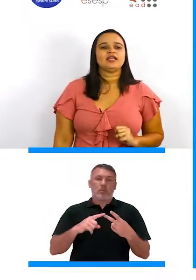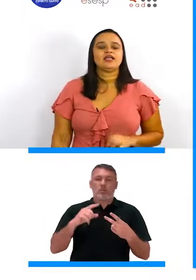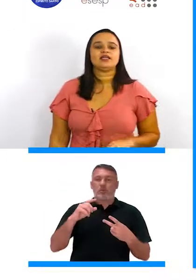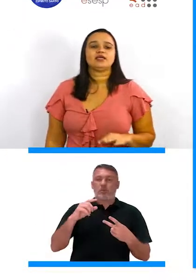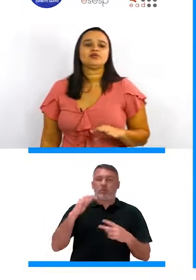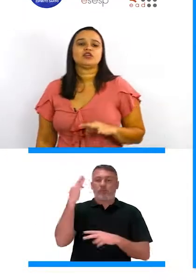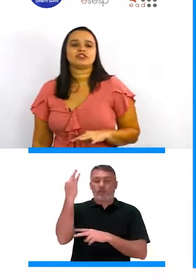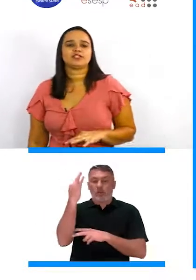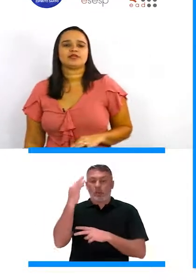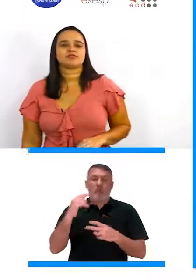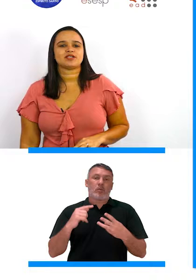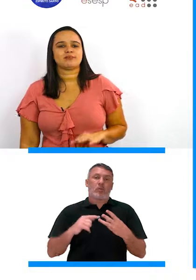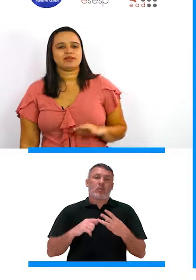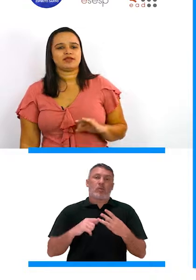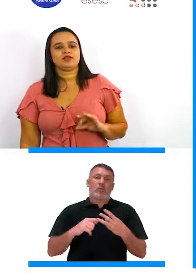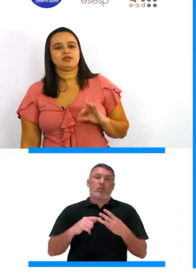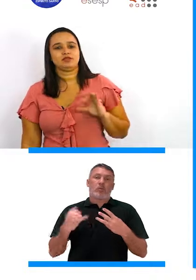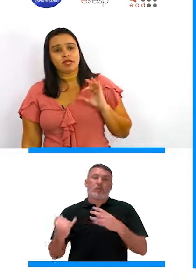popular. Então,